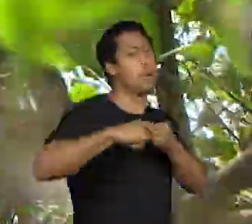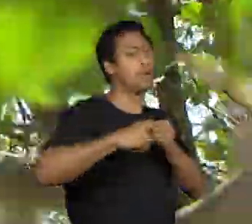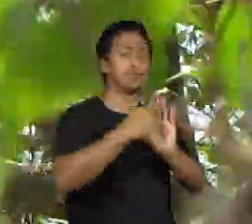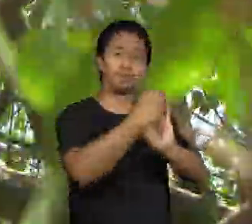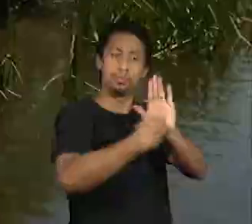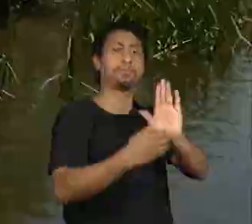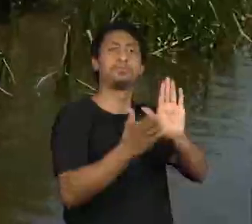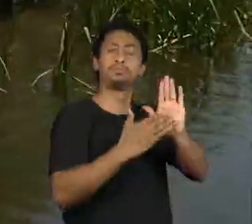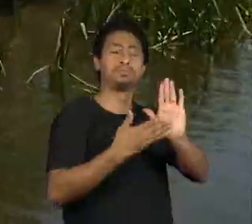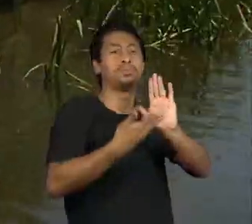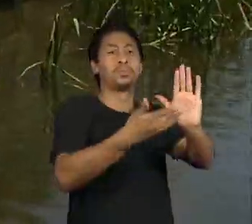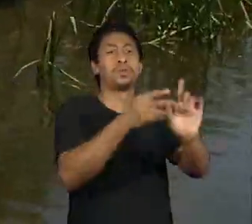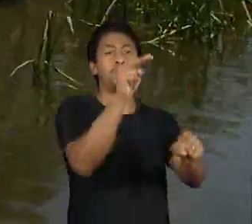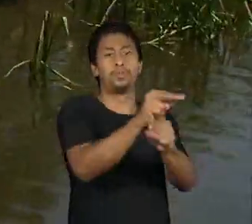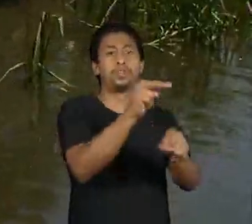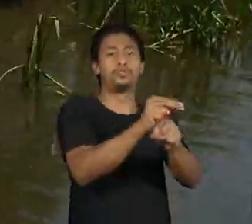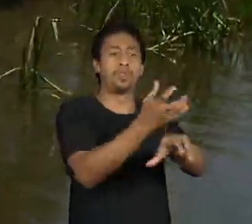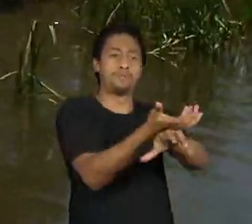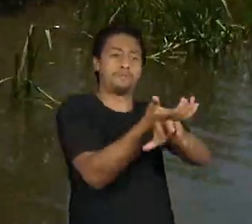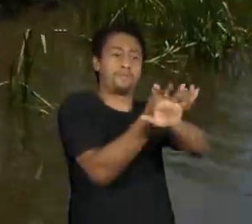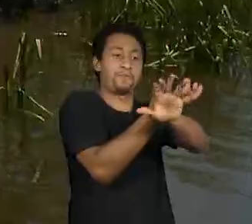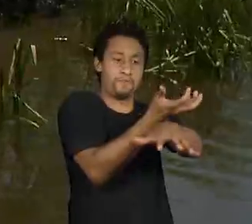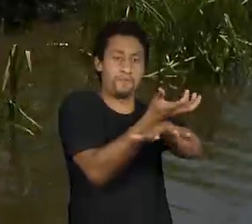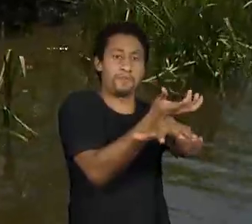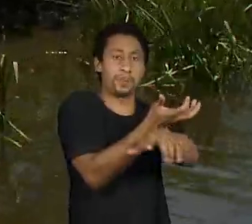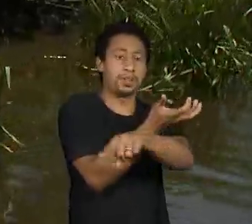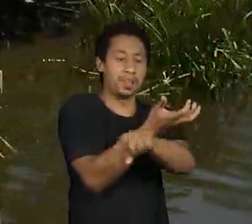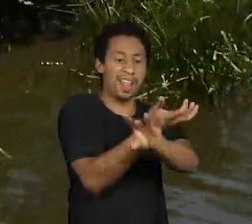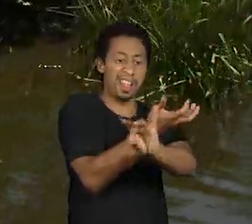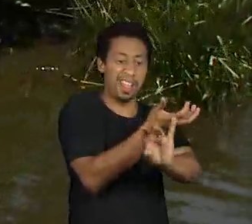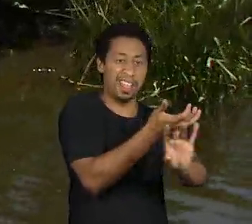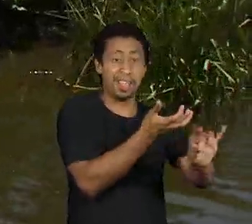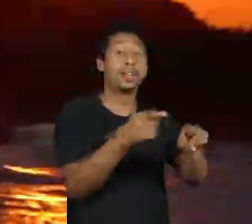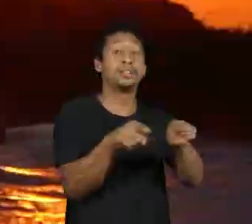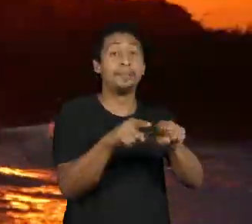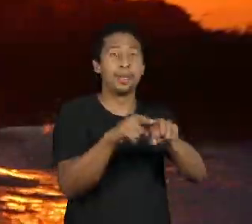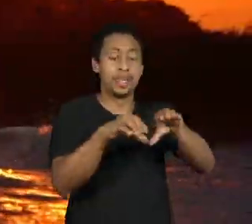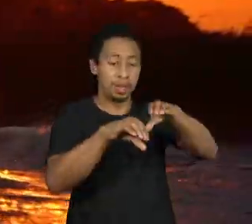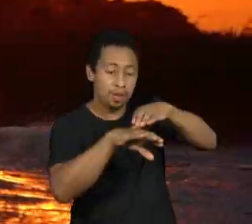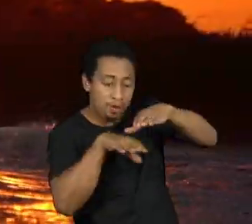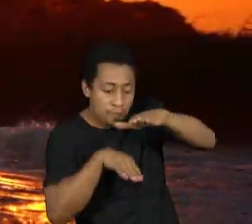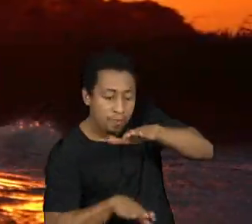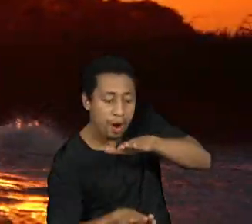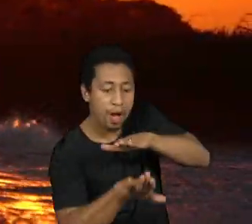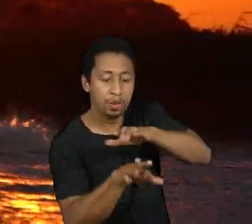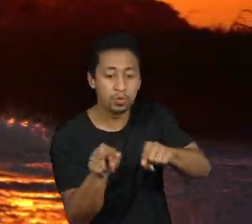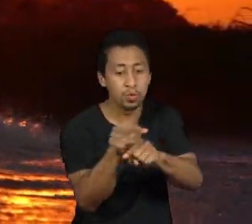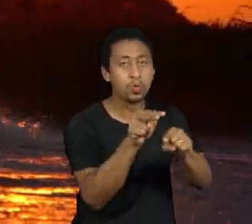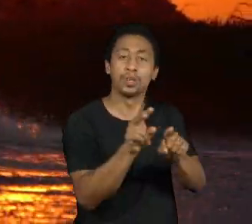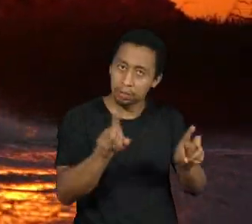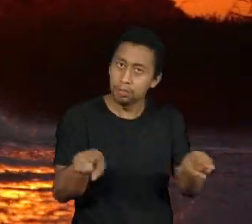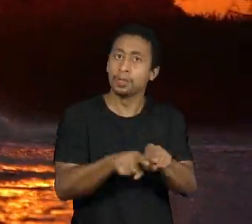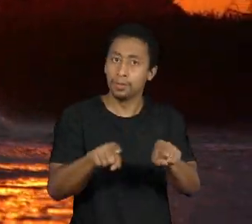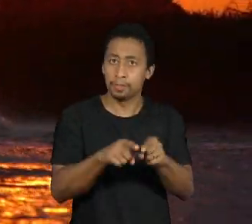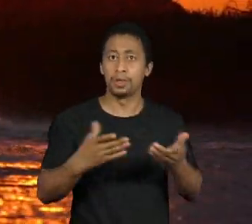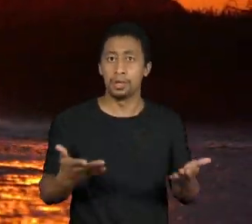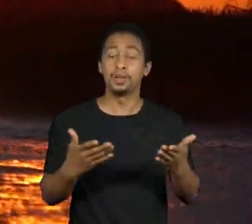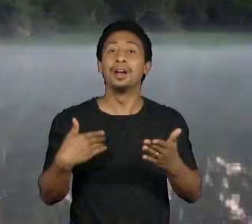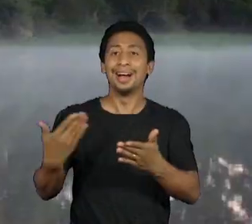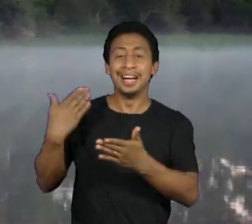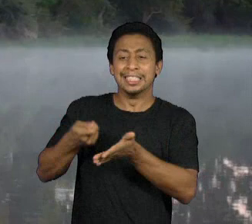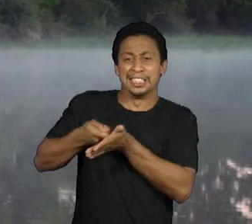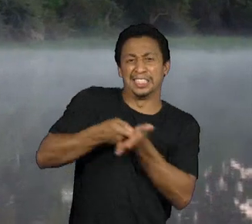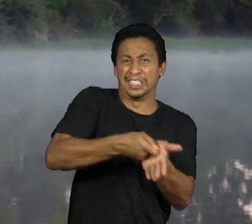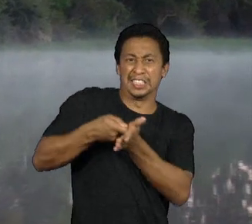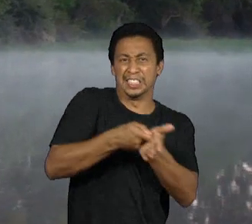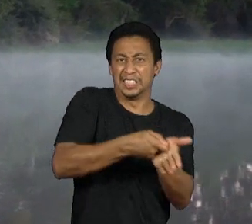dos mangues, mas também de dunas e áreas de restinga. Após forte pressão, foi retirado da pauta